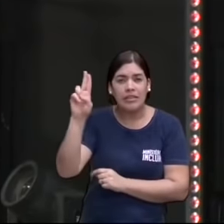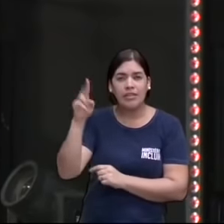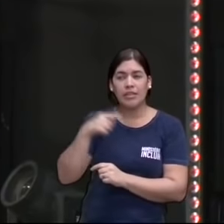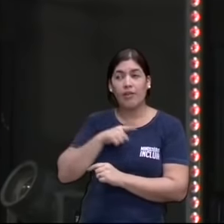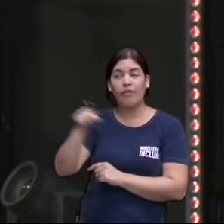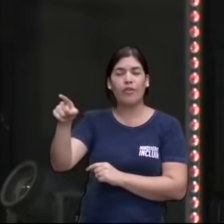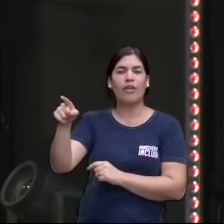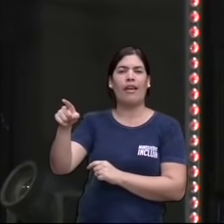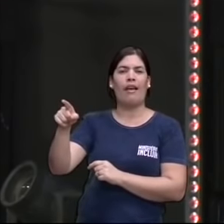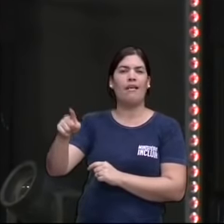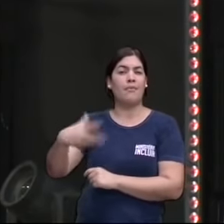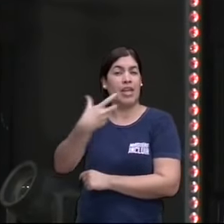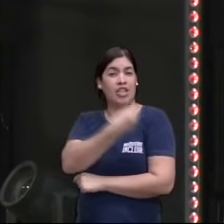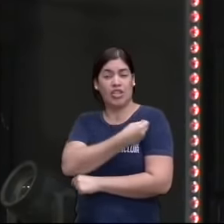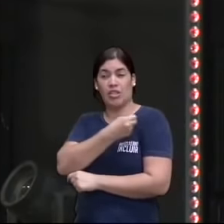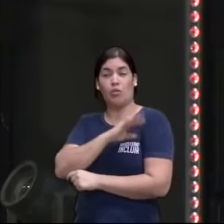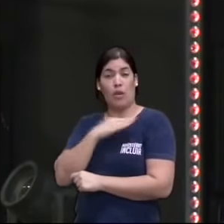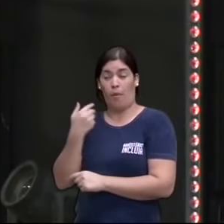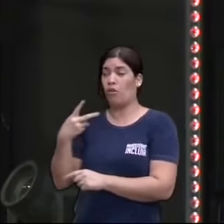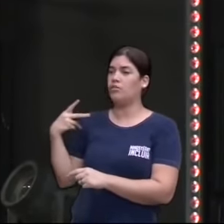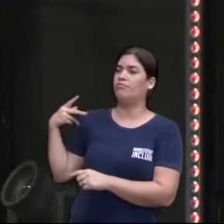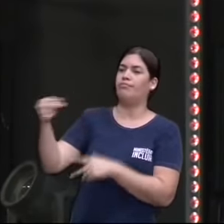letal e mataram aquelas 10 pessoas.